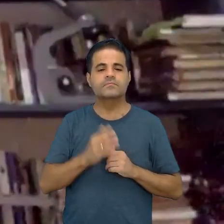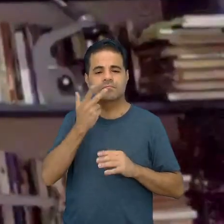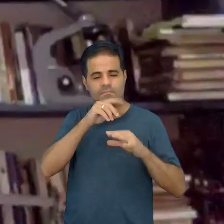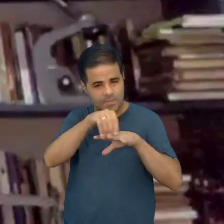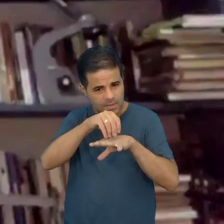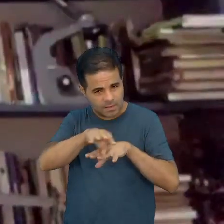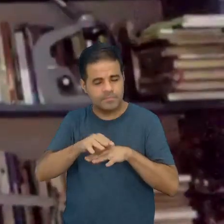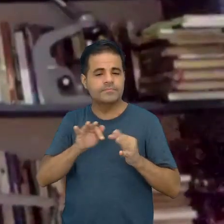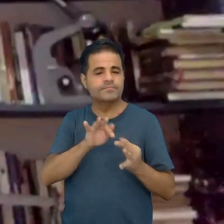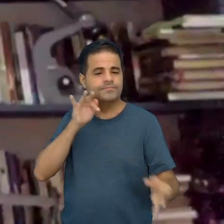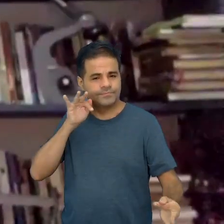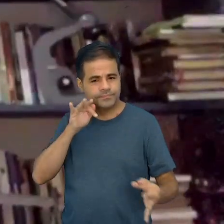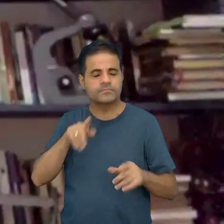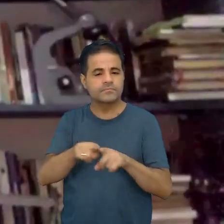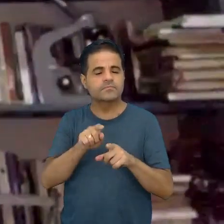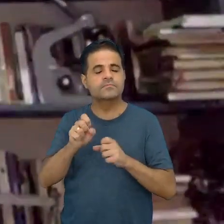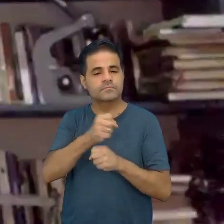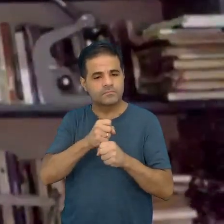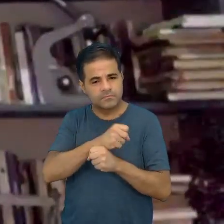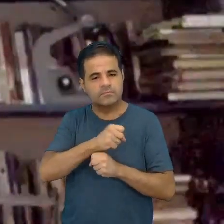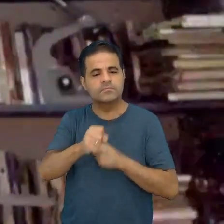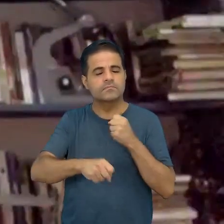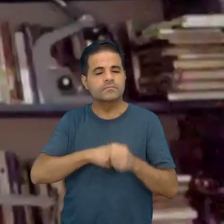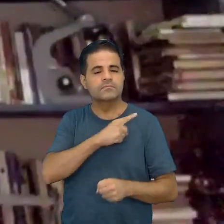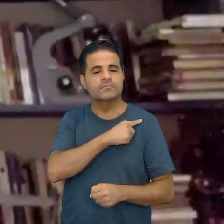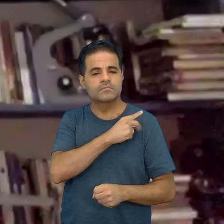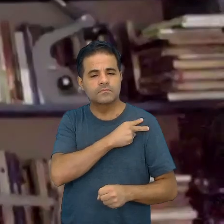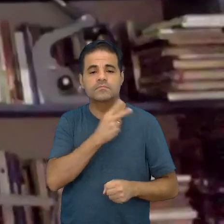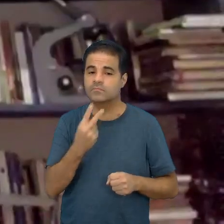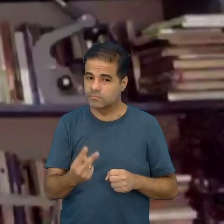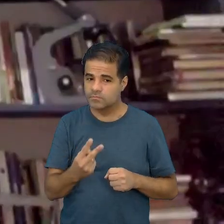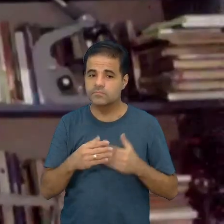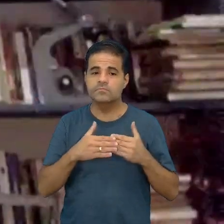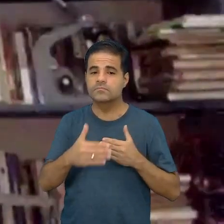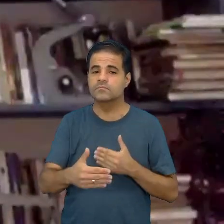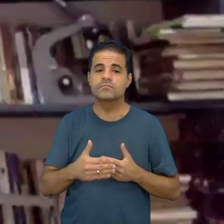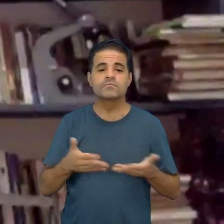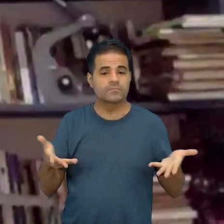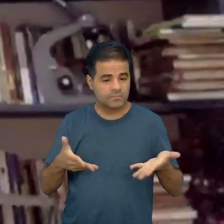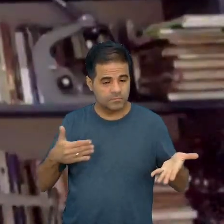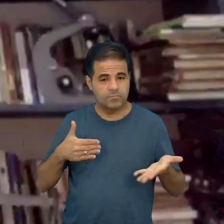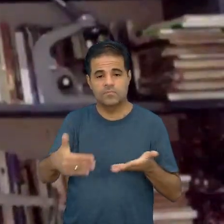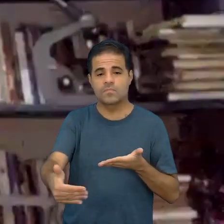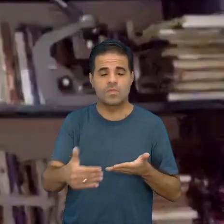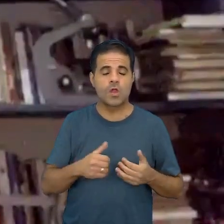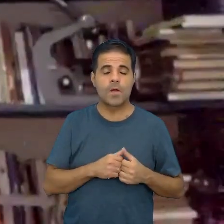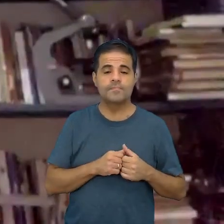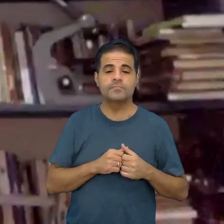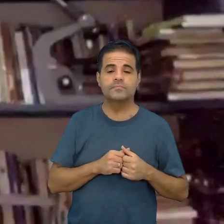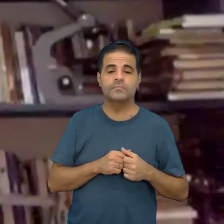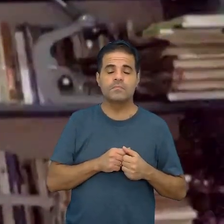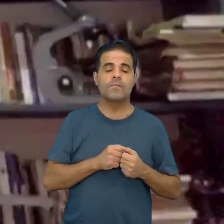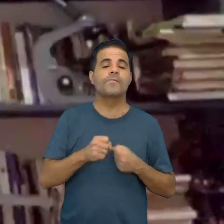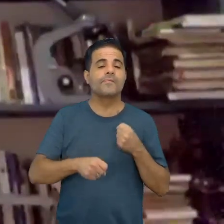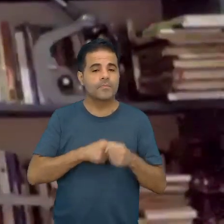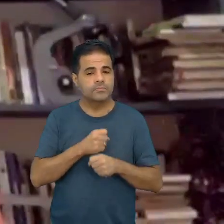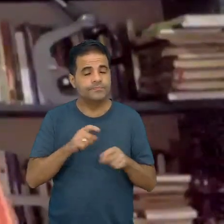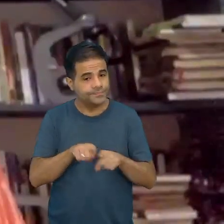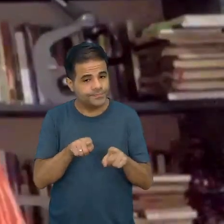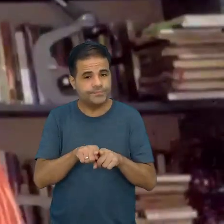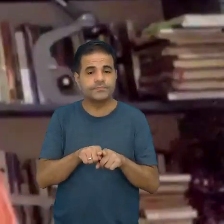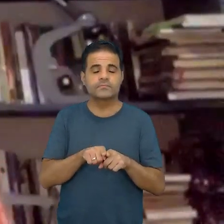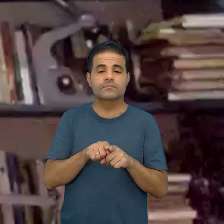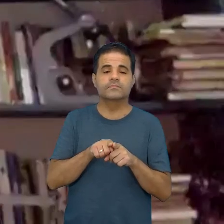não de física, para os anos iniciais, Fundamental 2, e a escola se chama Alzira Dias de Toledo.